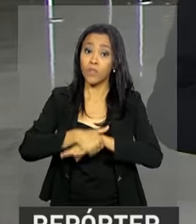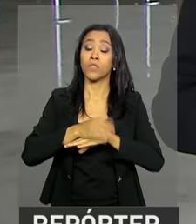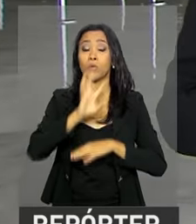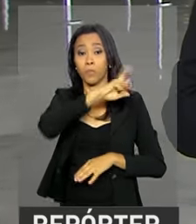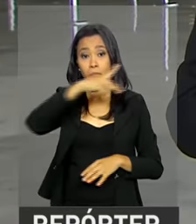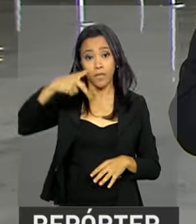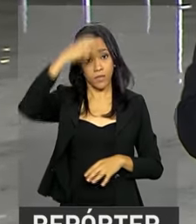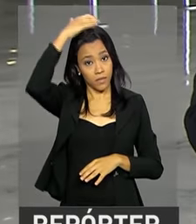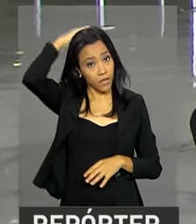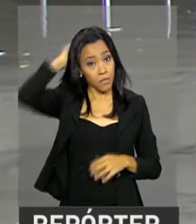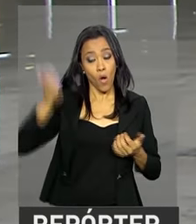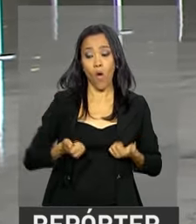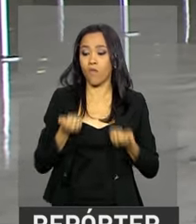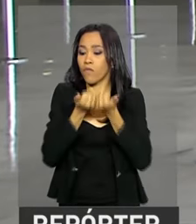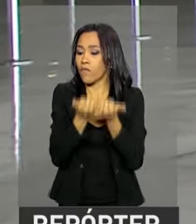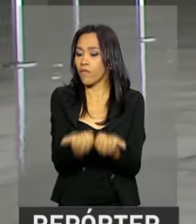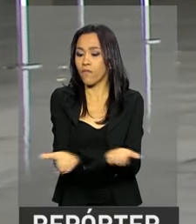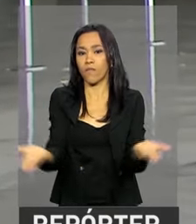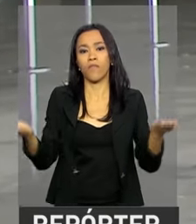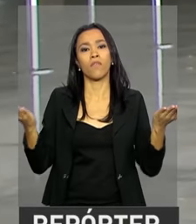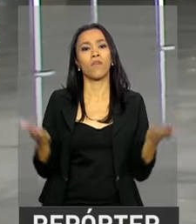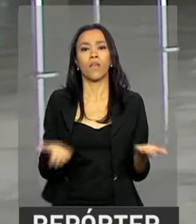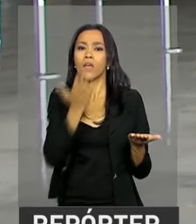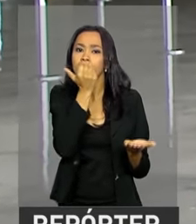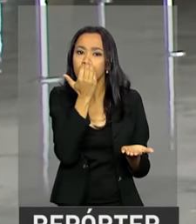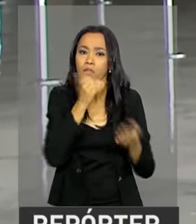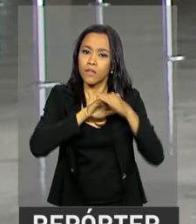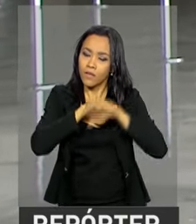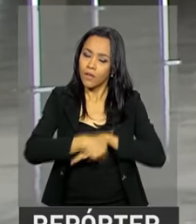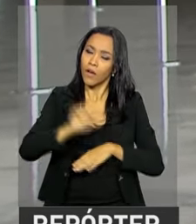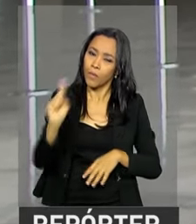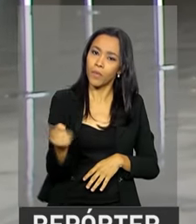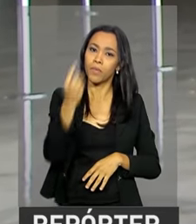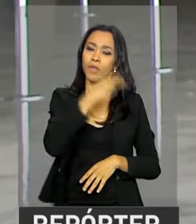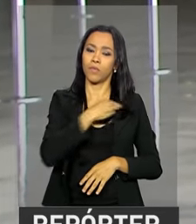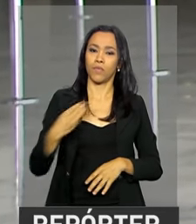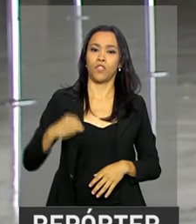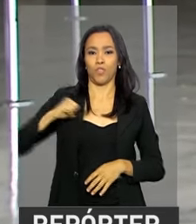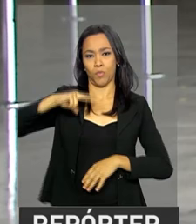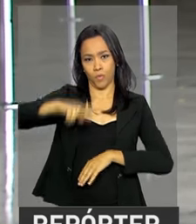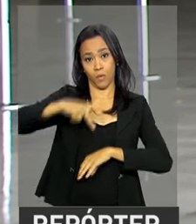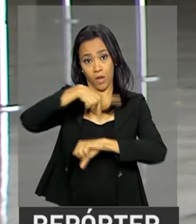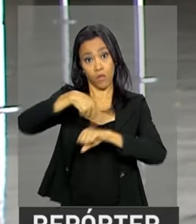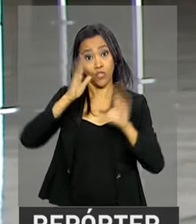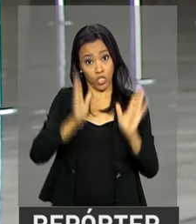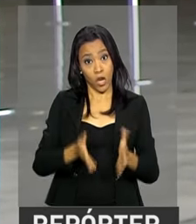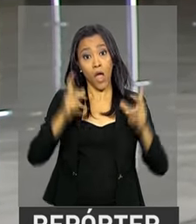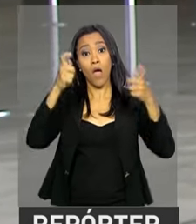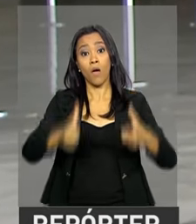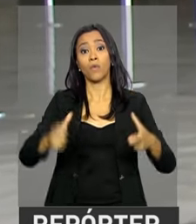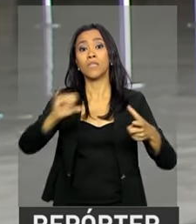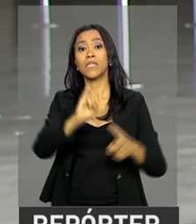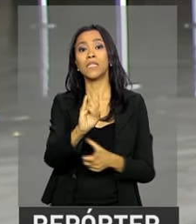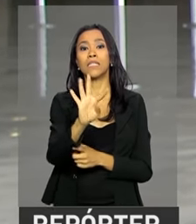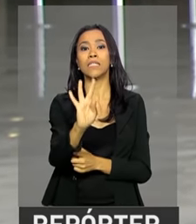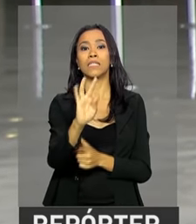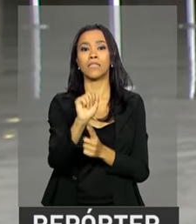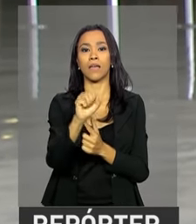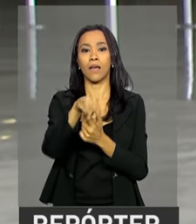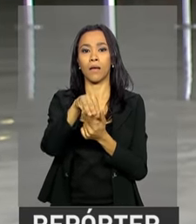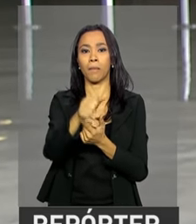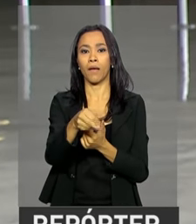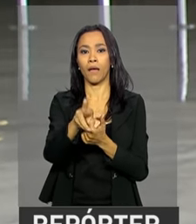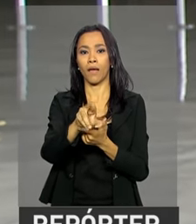oferece um jantar em homenagem ao primeiro-ministro de Portugal Antônio Costa isso já no palácio do Itamarati sede da do